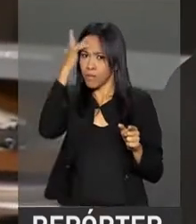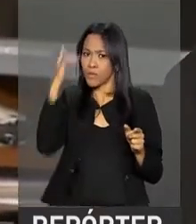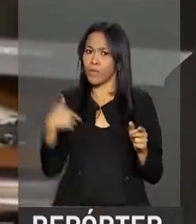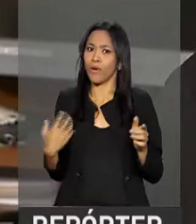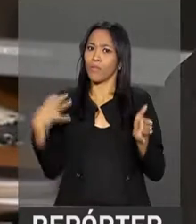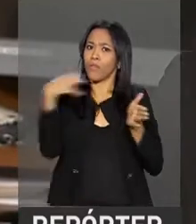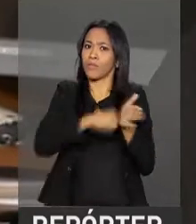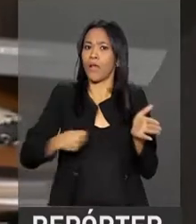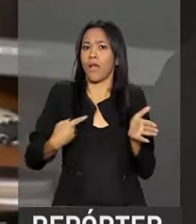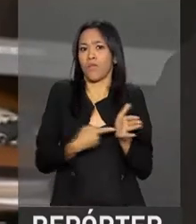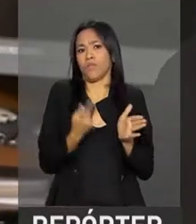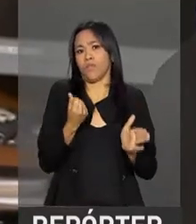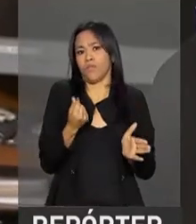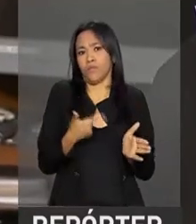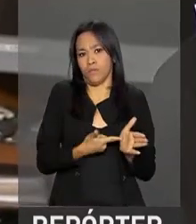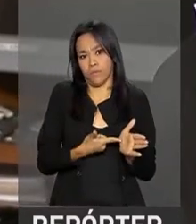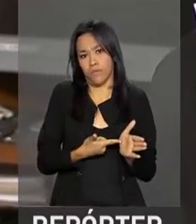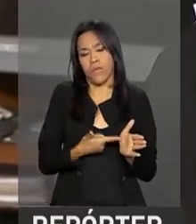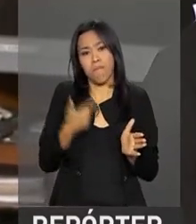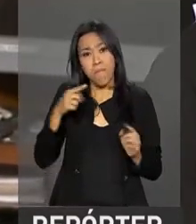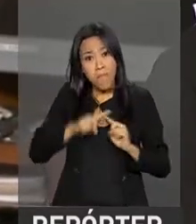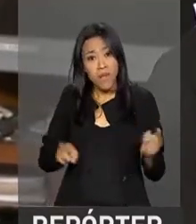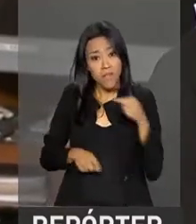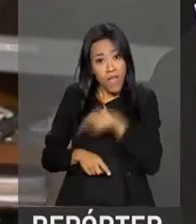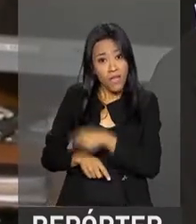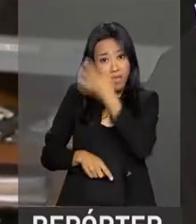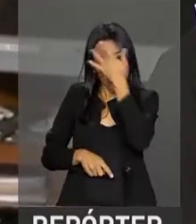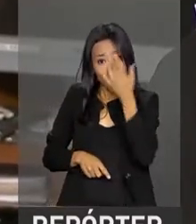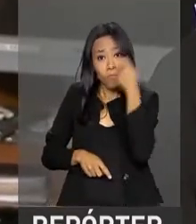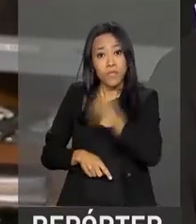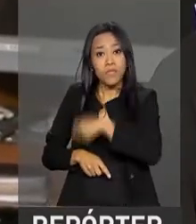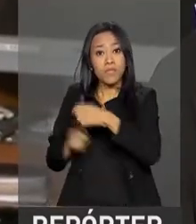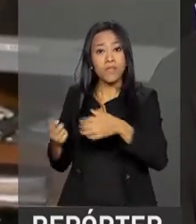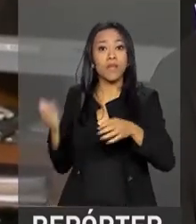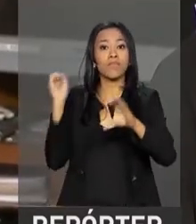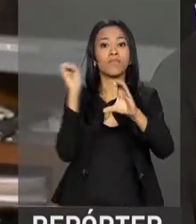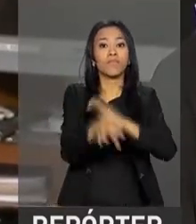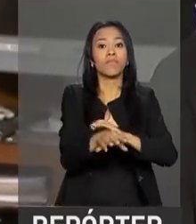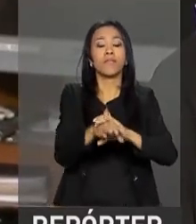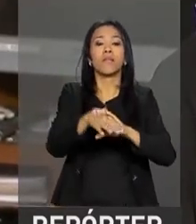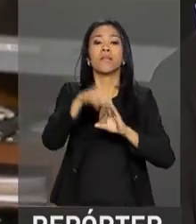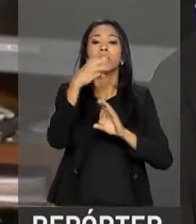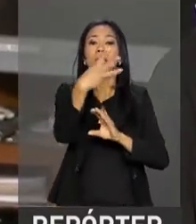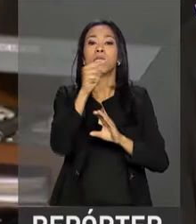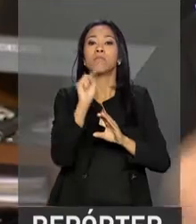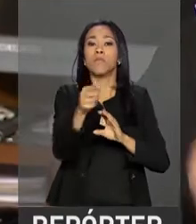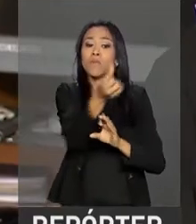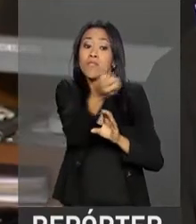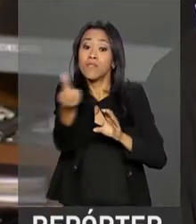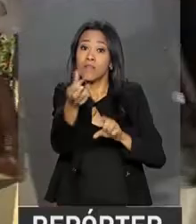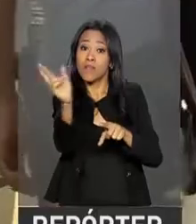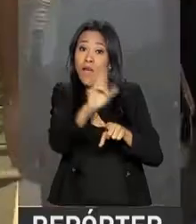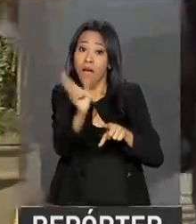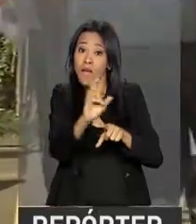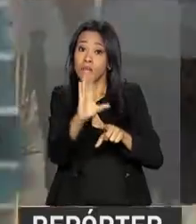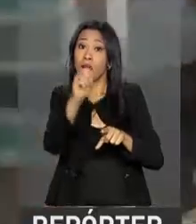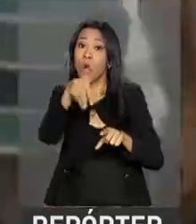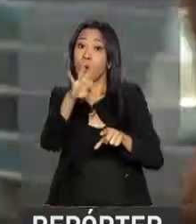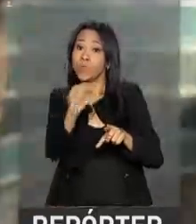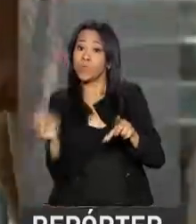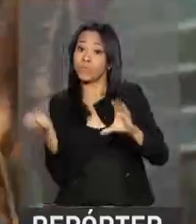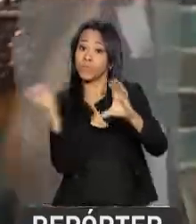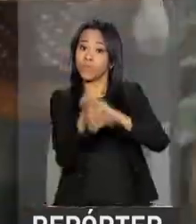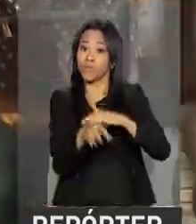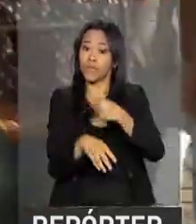pessoa só que essa pessoa tem que depositar em torno de três mil e seiscentos reais na conta para não ser